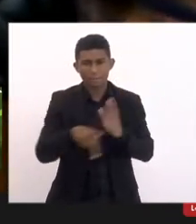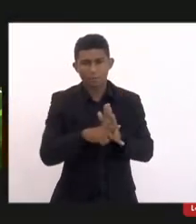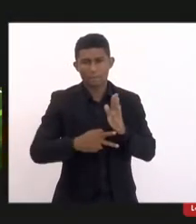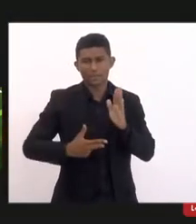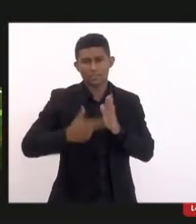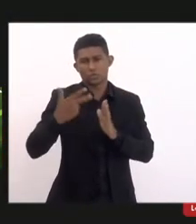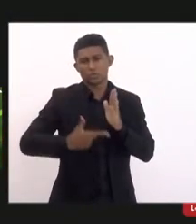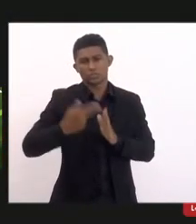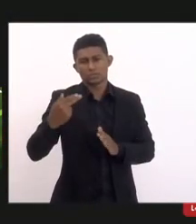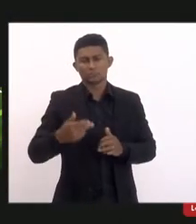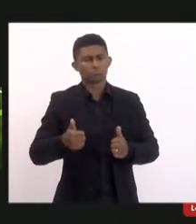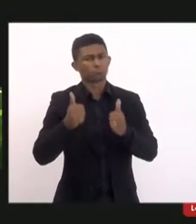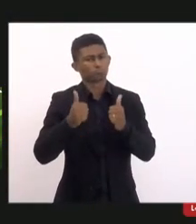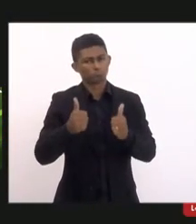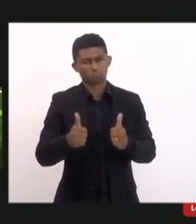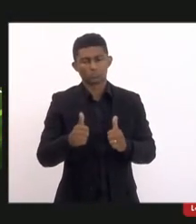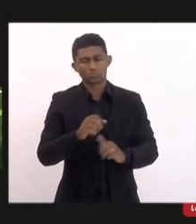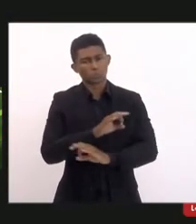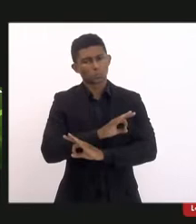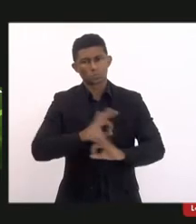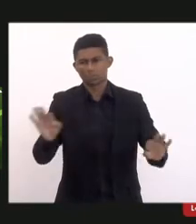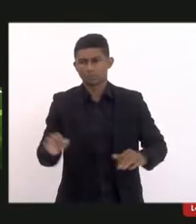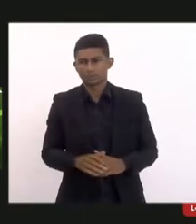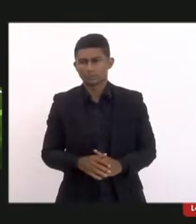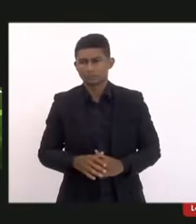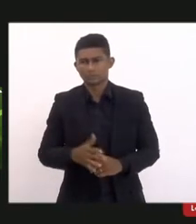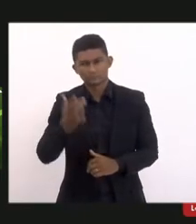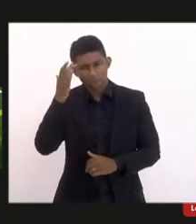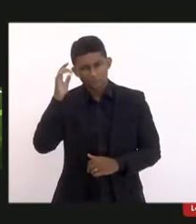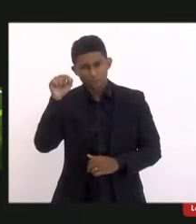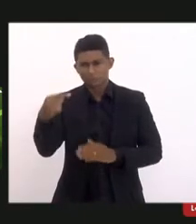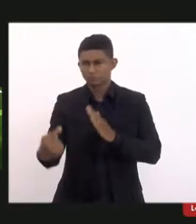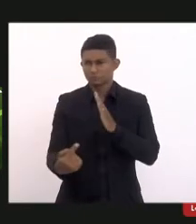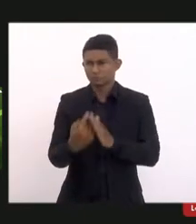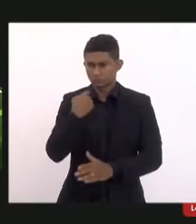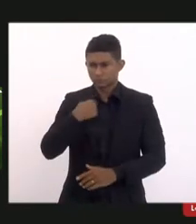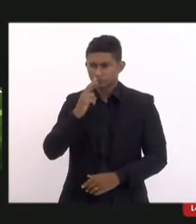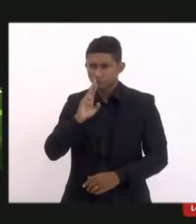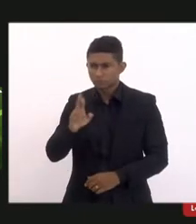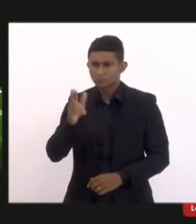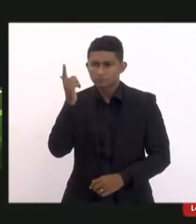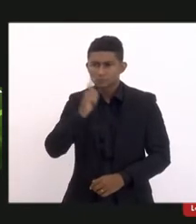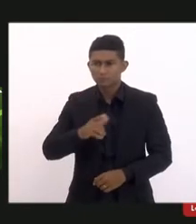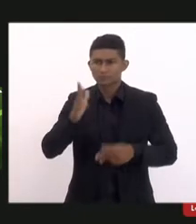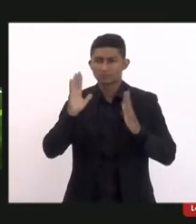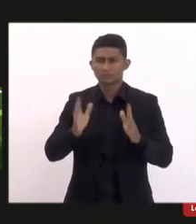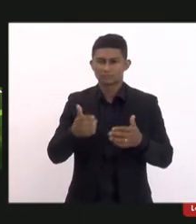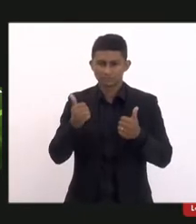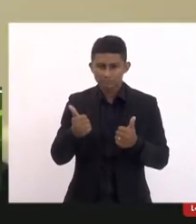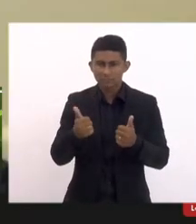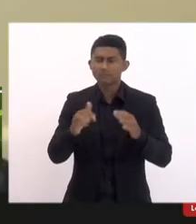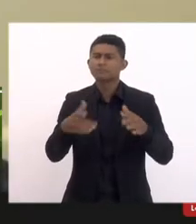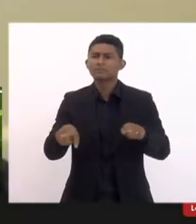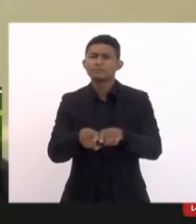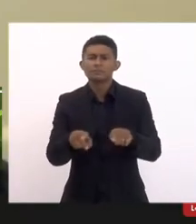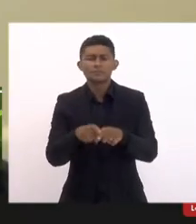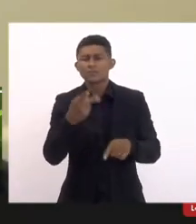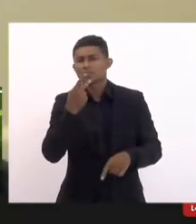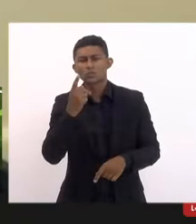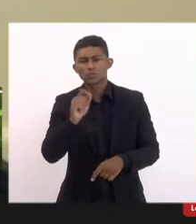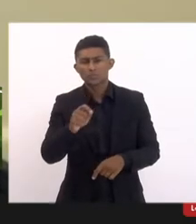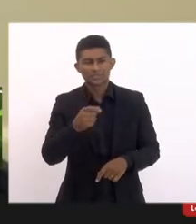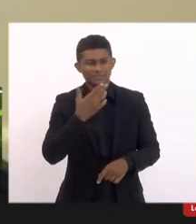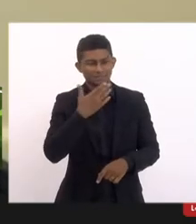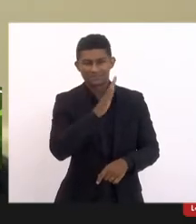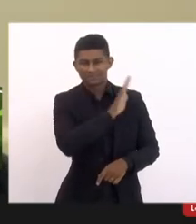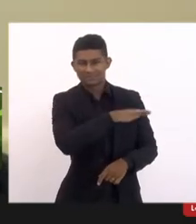Acho que foi essa pergunta, acho que o senhor também colocou com relação à garantia à cobertura vacinal das crianças. Não sei, acho que o senhor falou